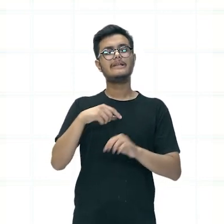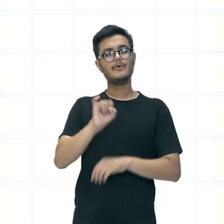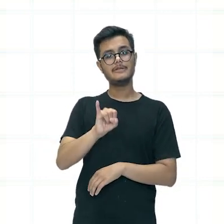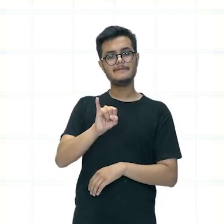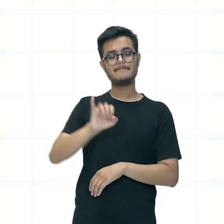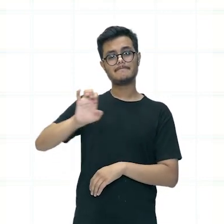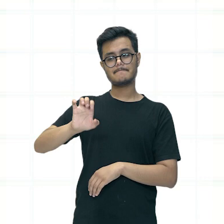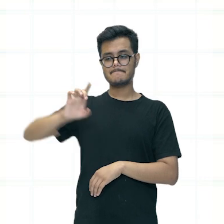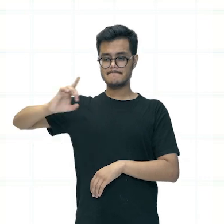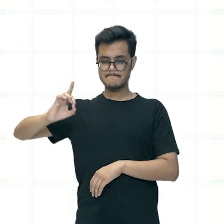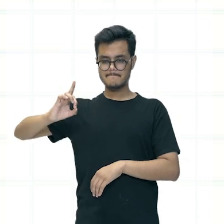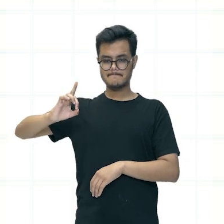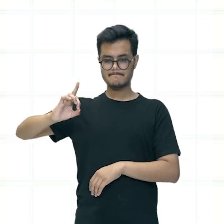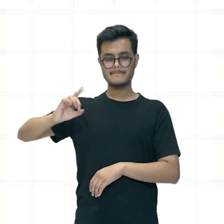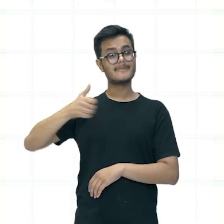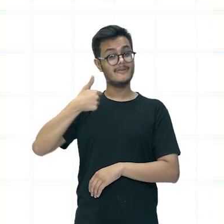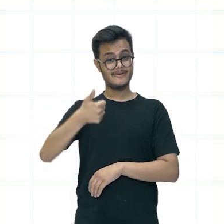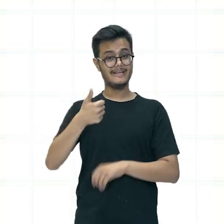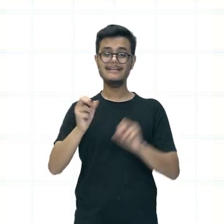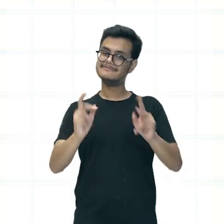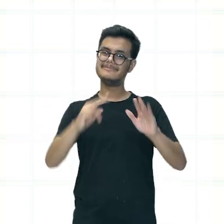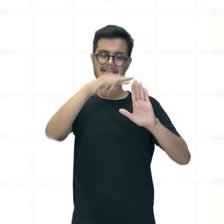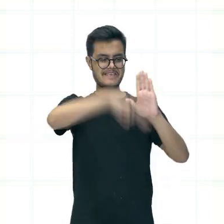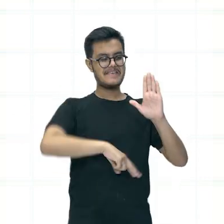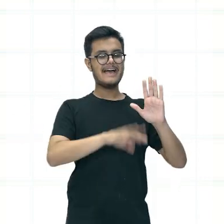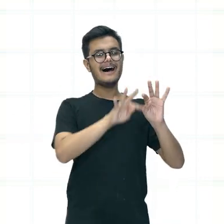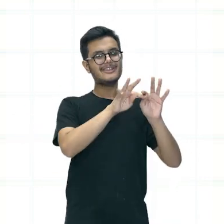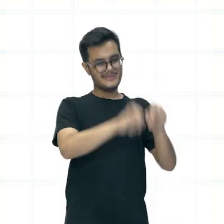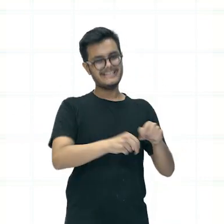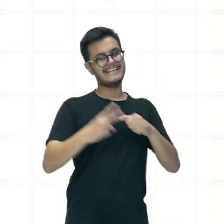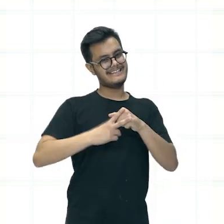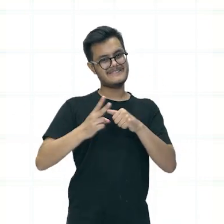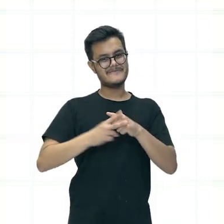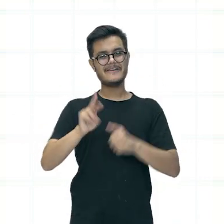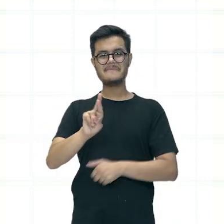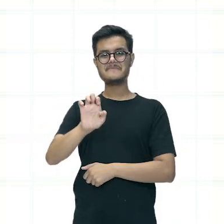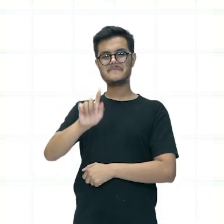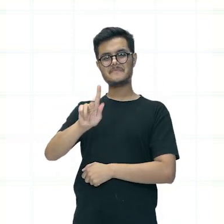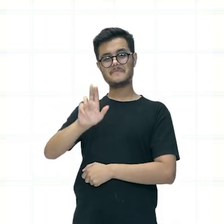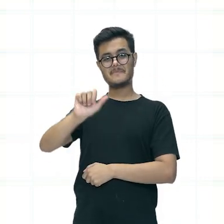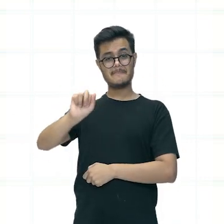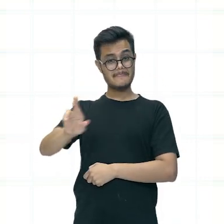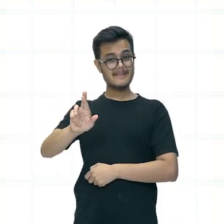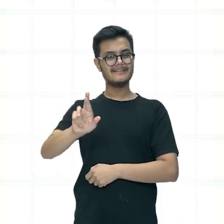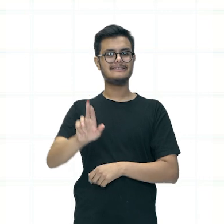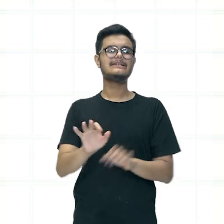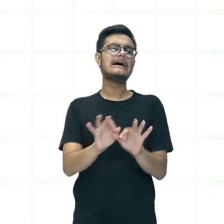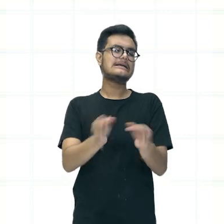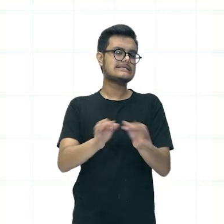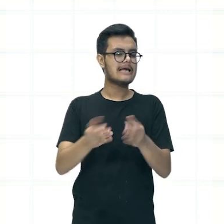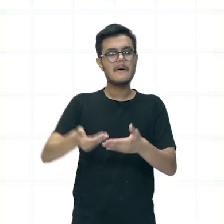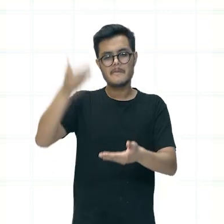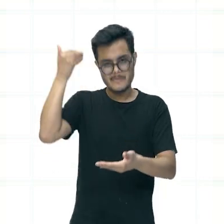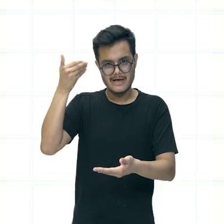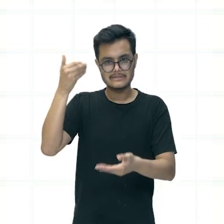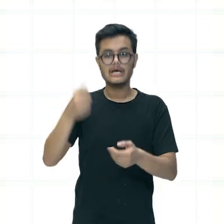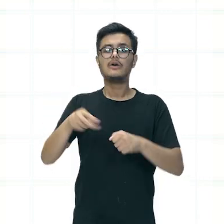I, tá? E o ED, porque o ED caracteriza o uso do simple past com